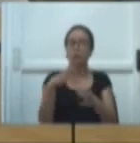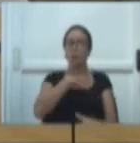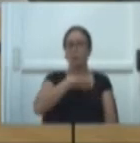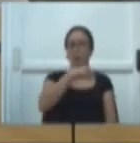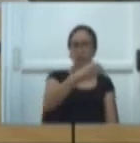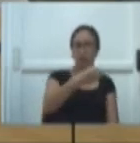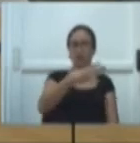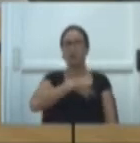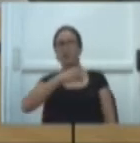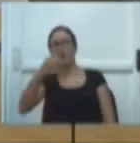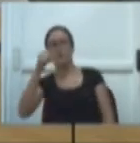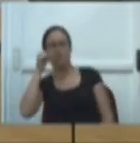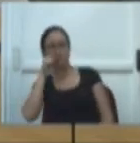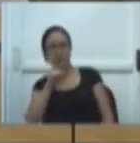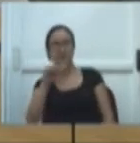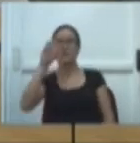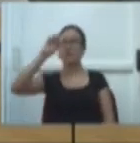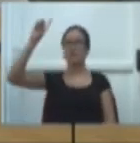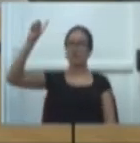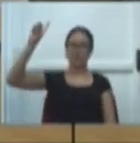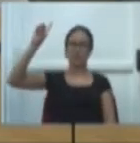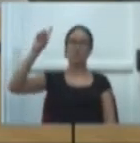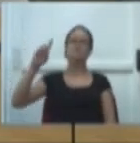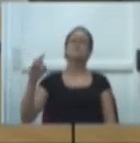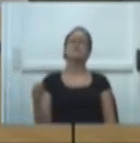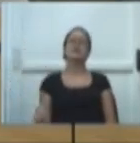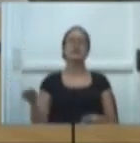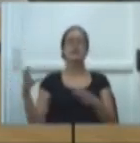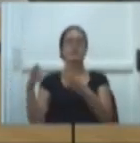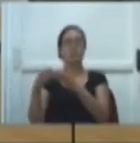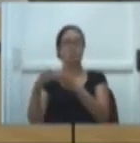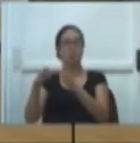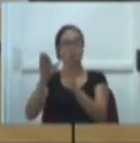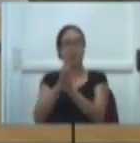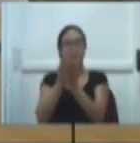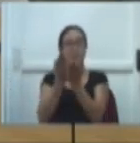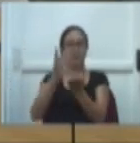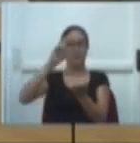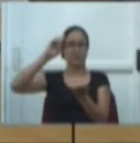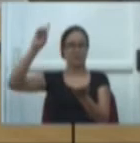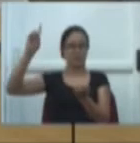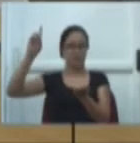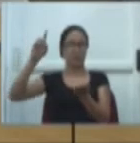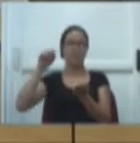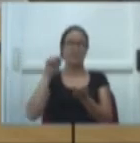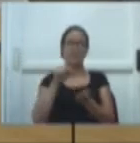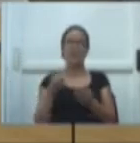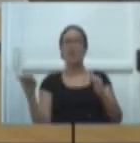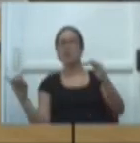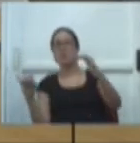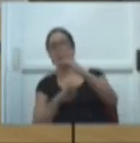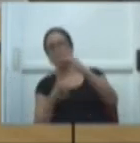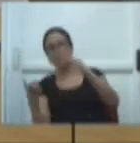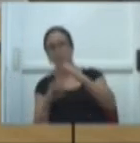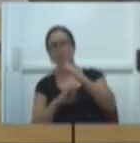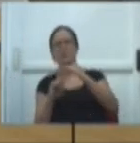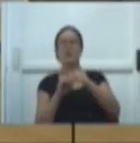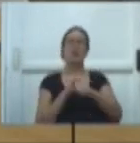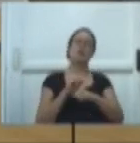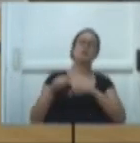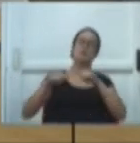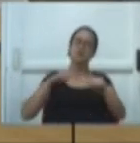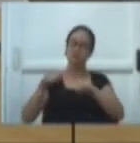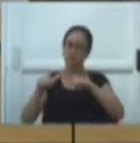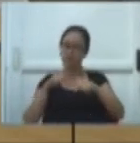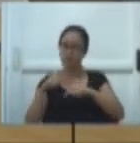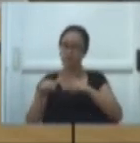entidade assistencial sem fins lucrativos com atuação na prevenção e recuperação da nossa...